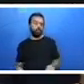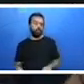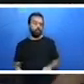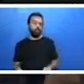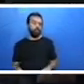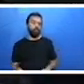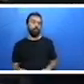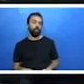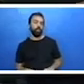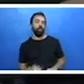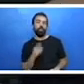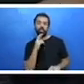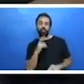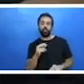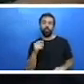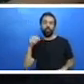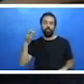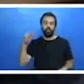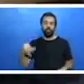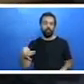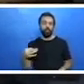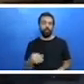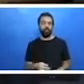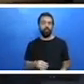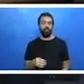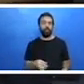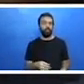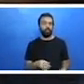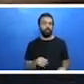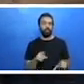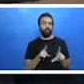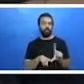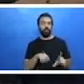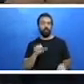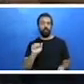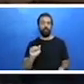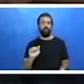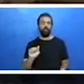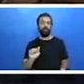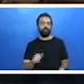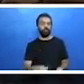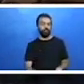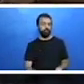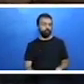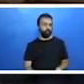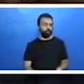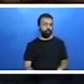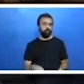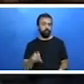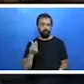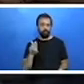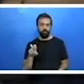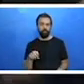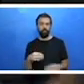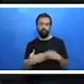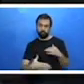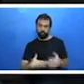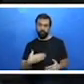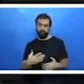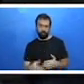e divertir o povo na letra A. 5. Com o passar do tempo, os textos em